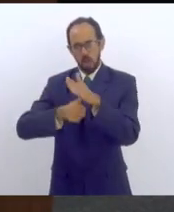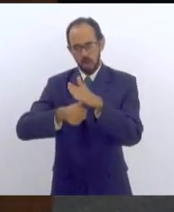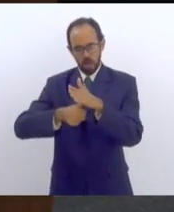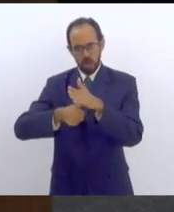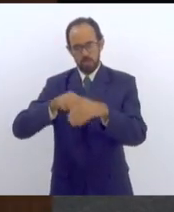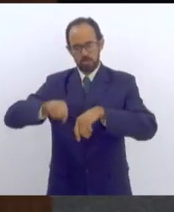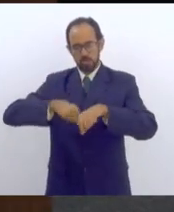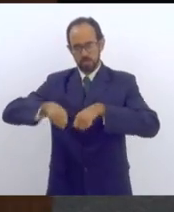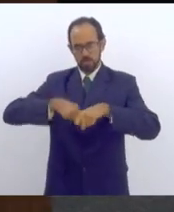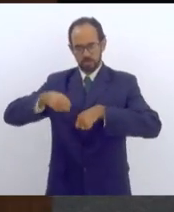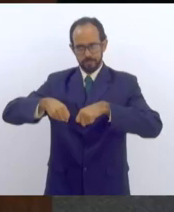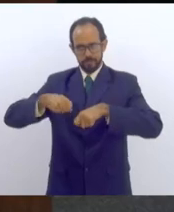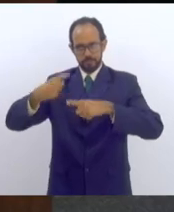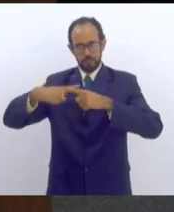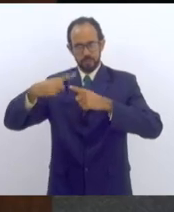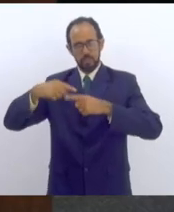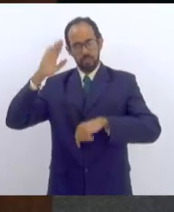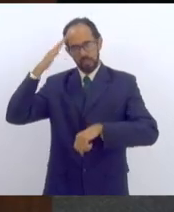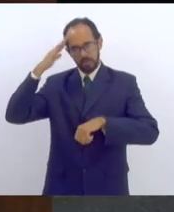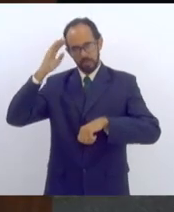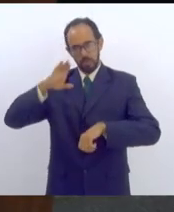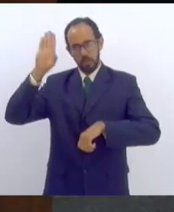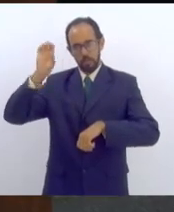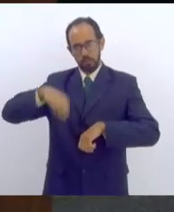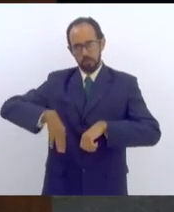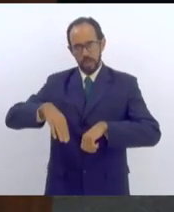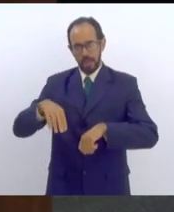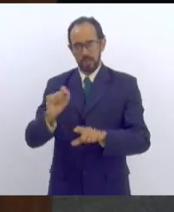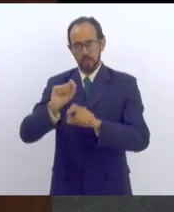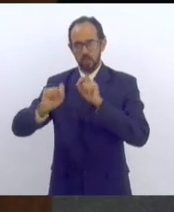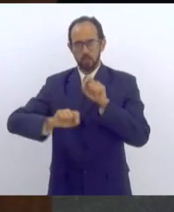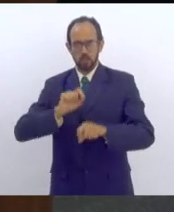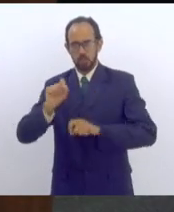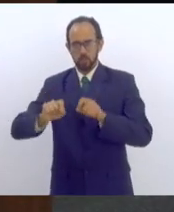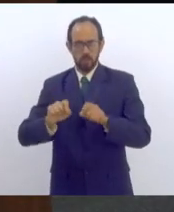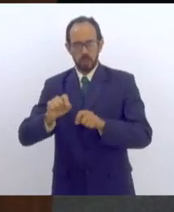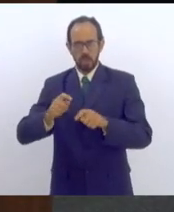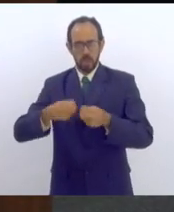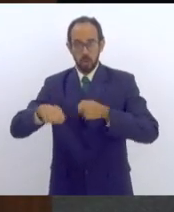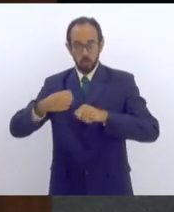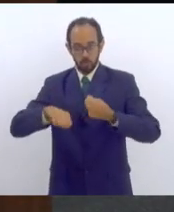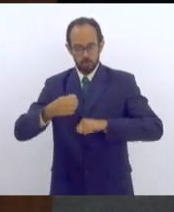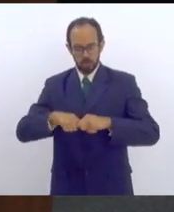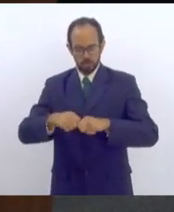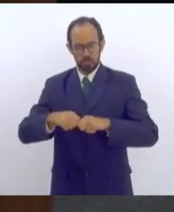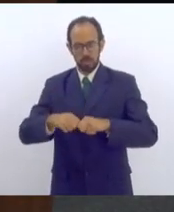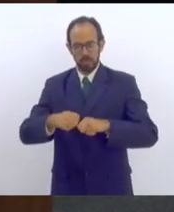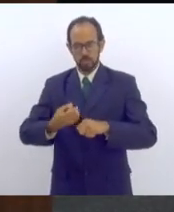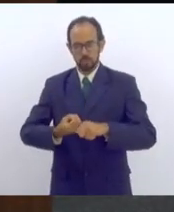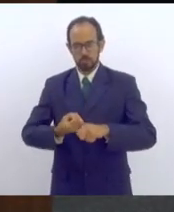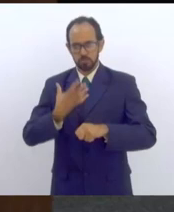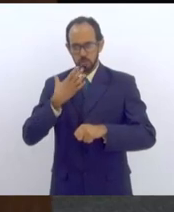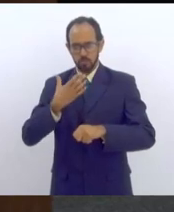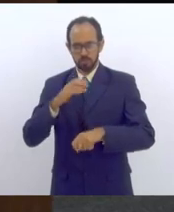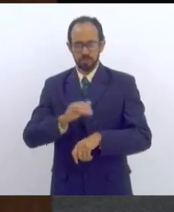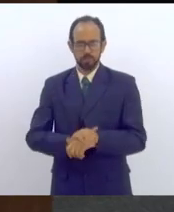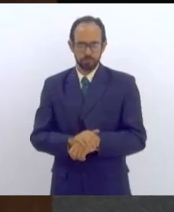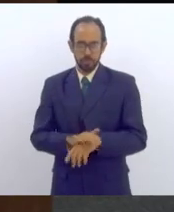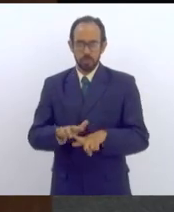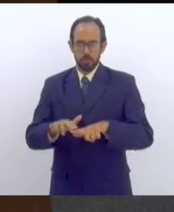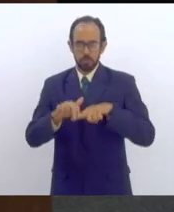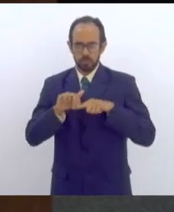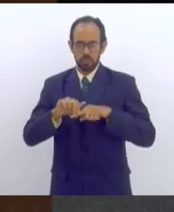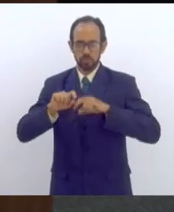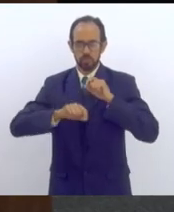hoje que a bicicleta é um bem economicamente viável e rentável. E, com isso, a partir